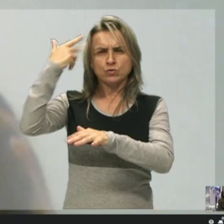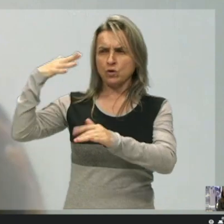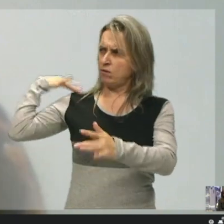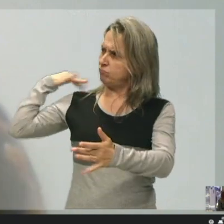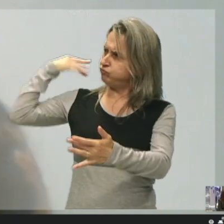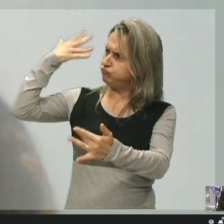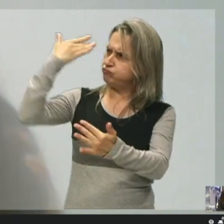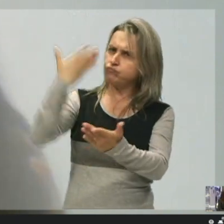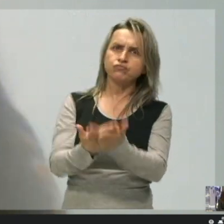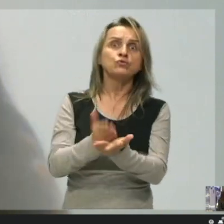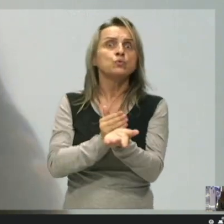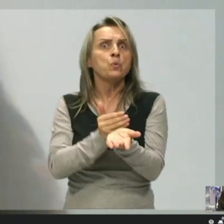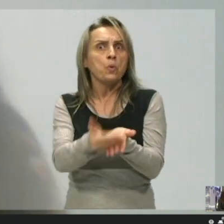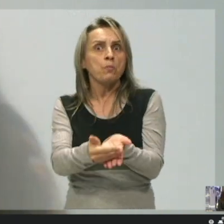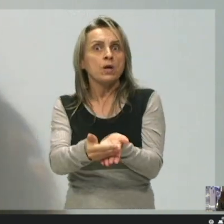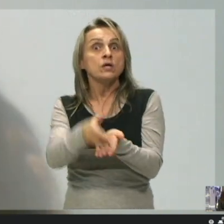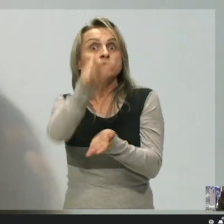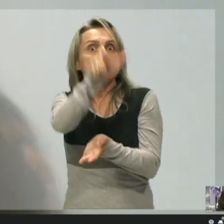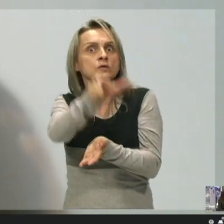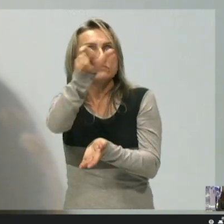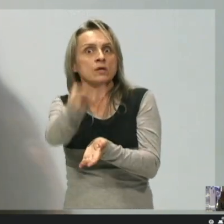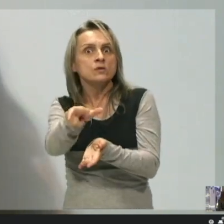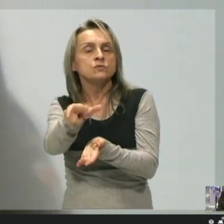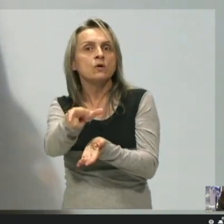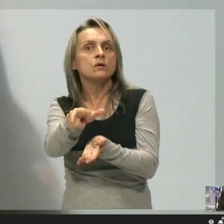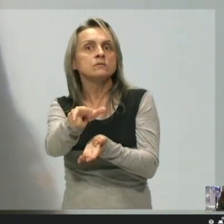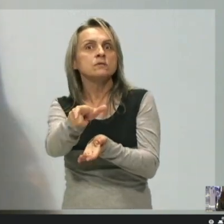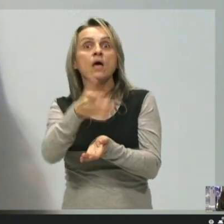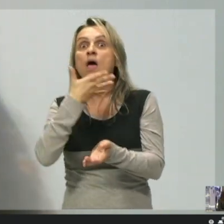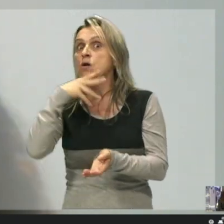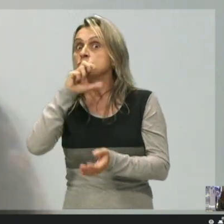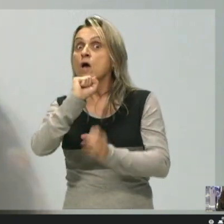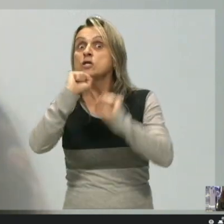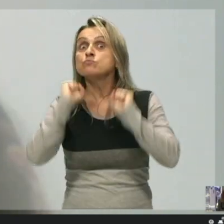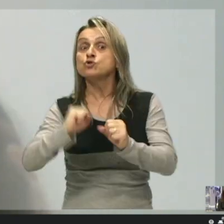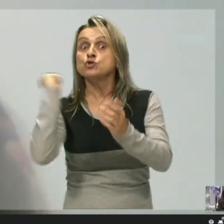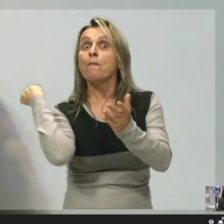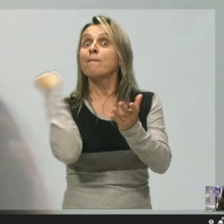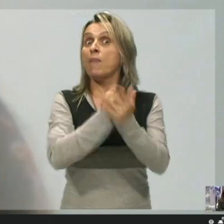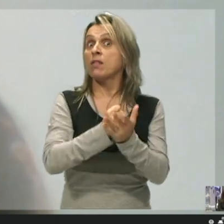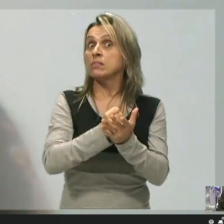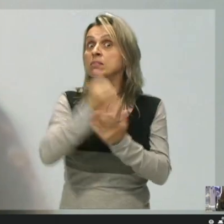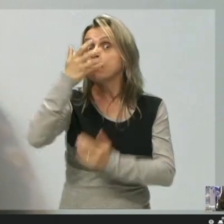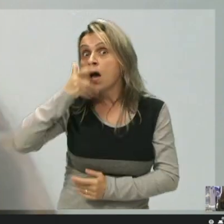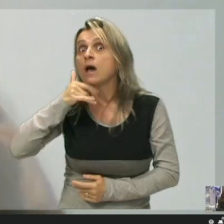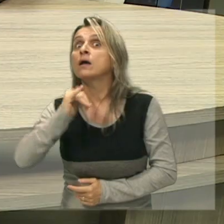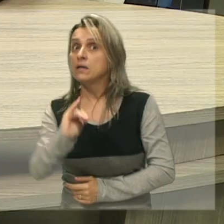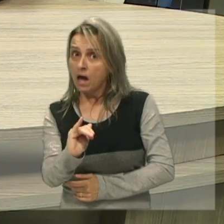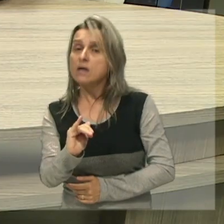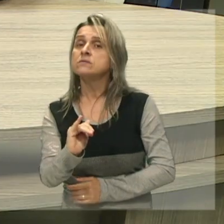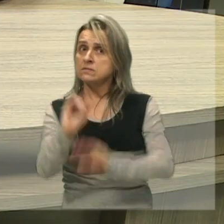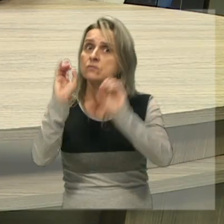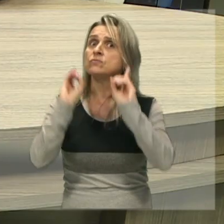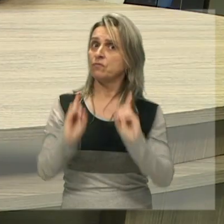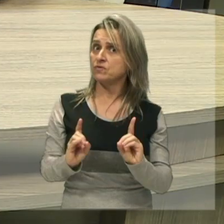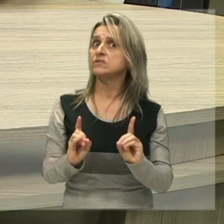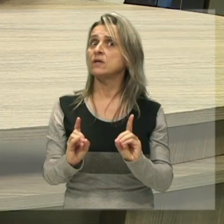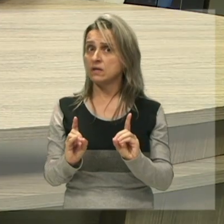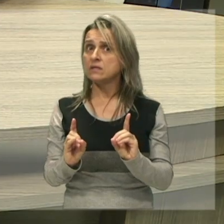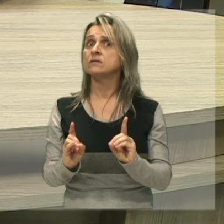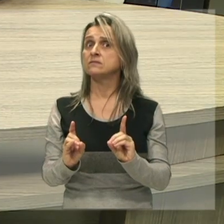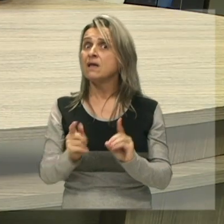que, no começo, essas pessoas, os pais poderiam matar as crianças que nasciam com deficiência. Ainda, então, infelizmente, em